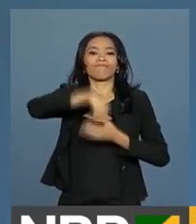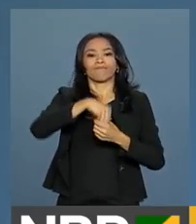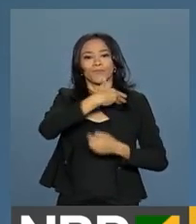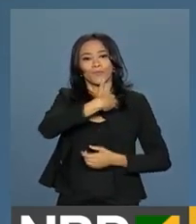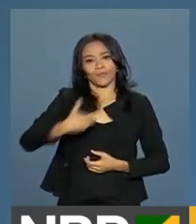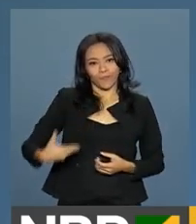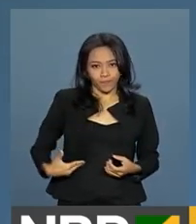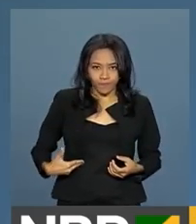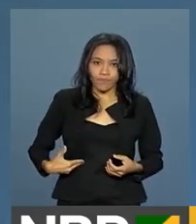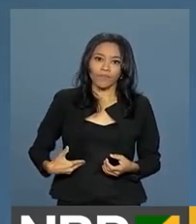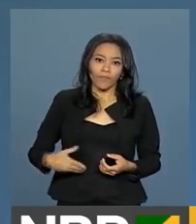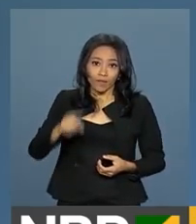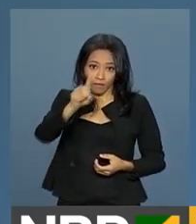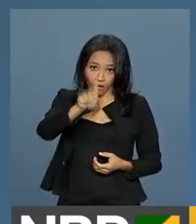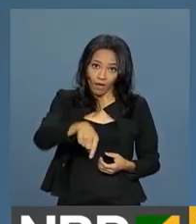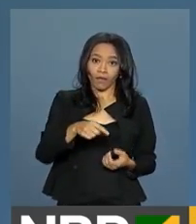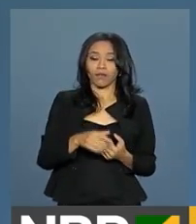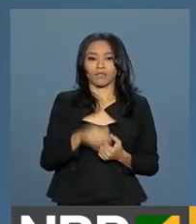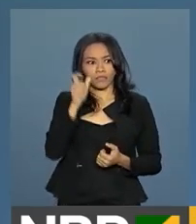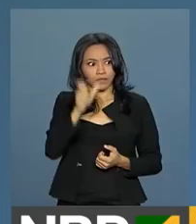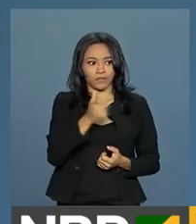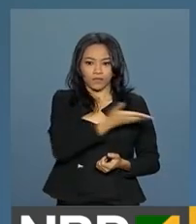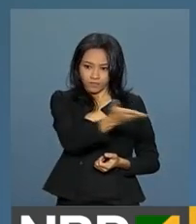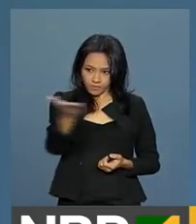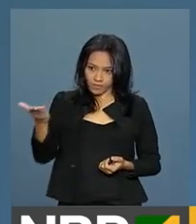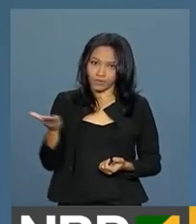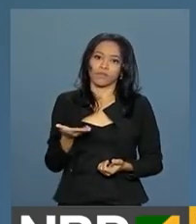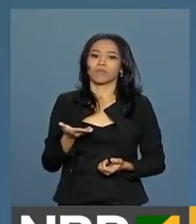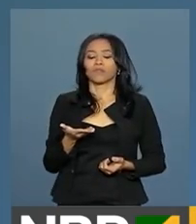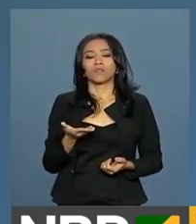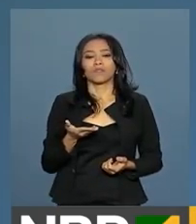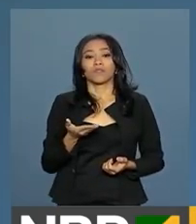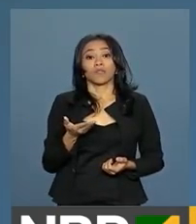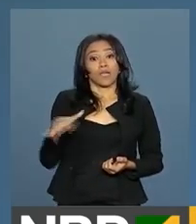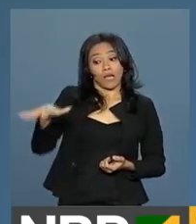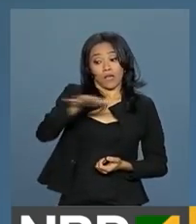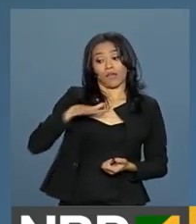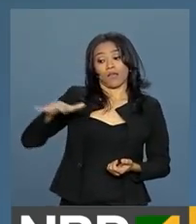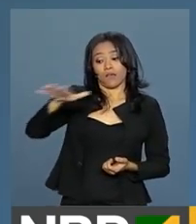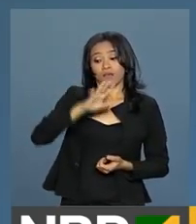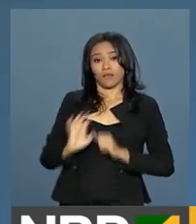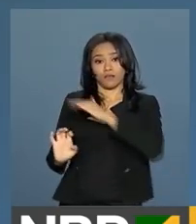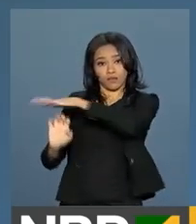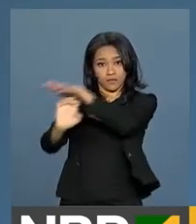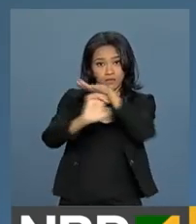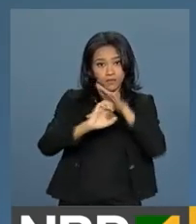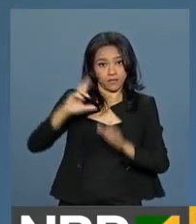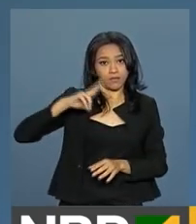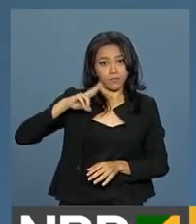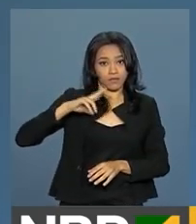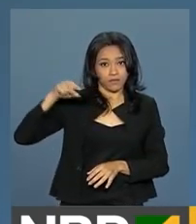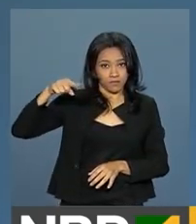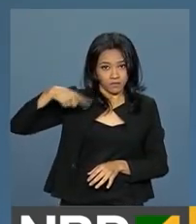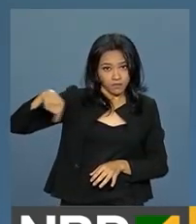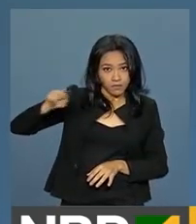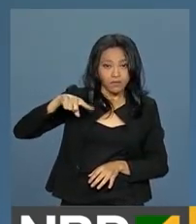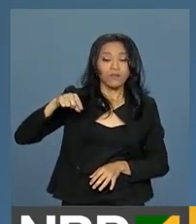que interessa a todos o setor privado desempenha um